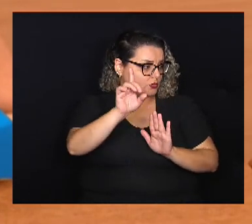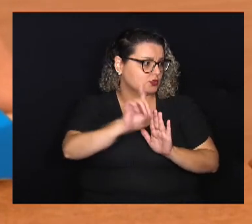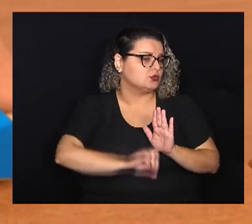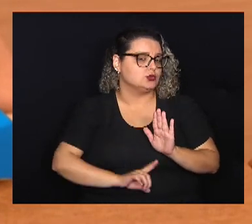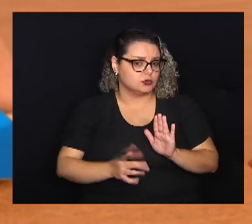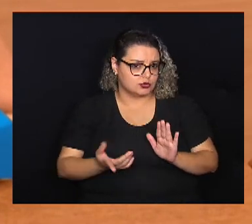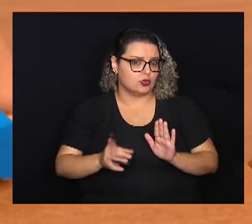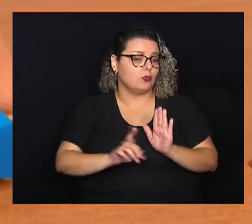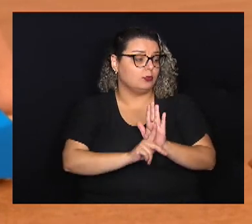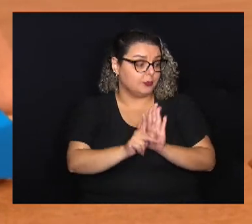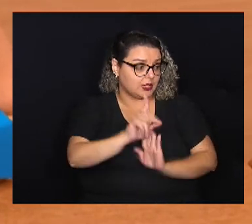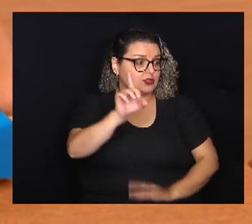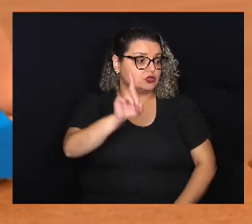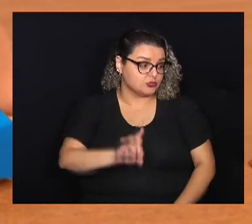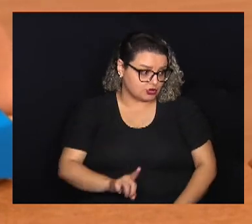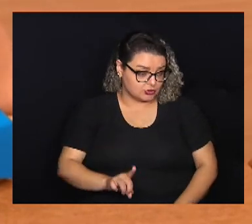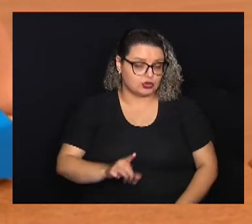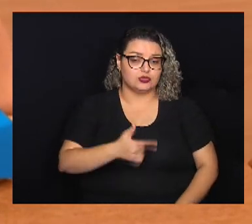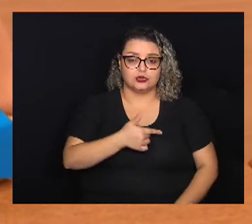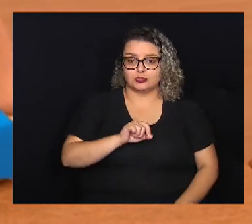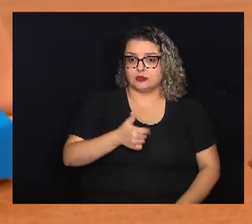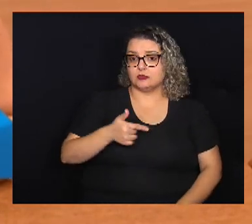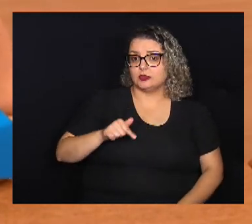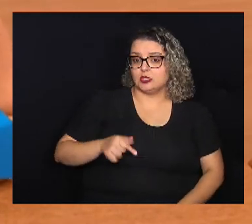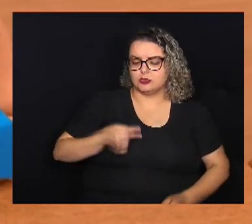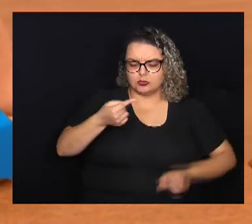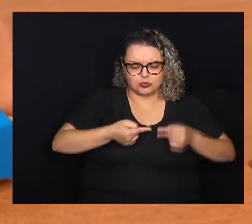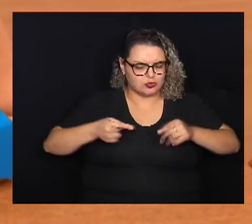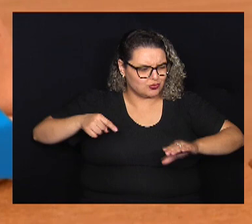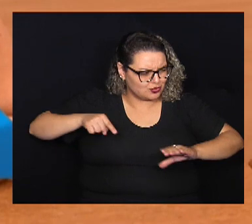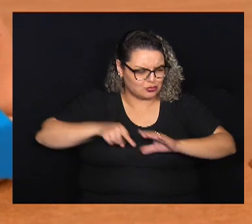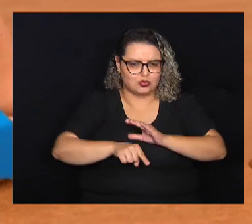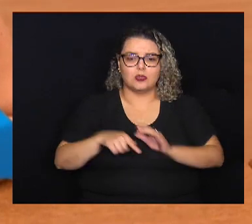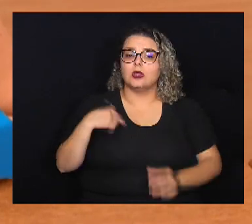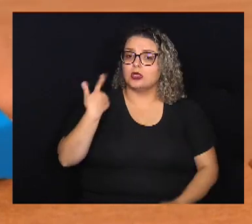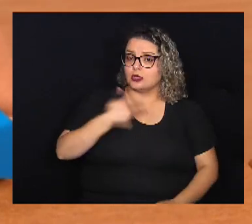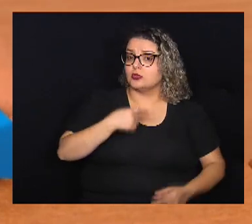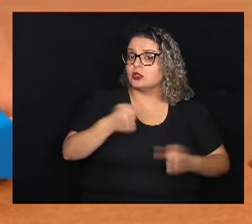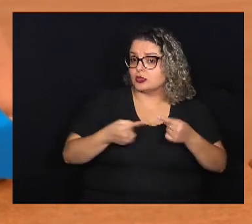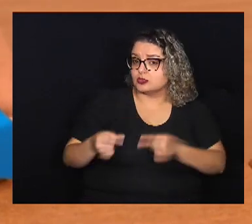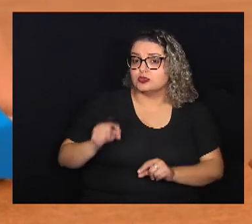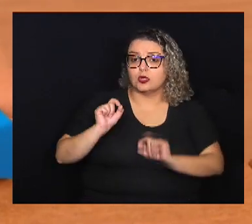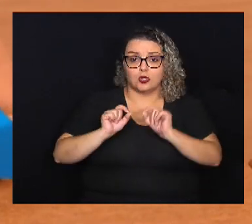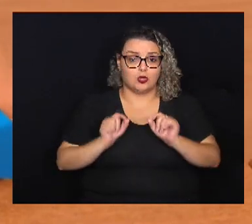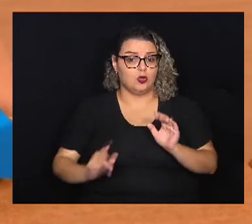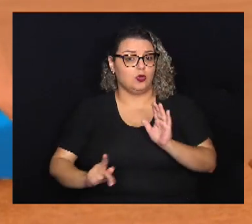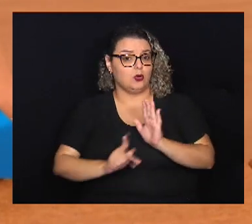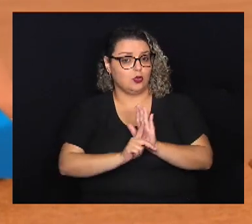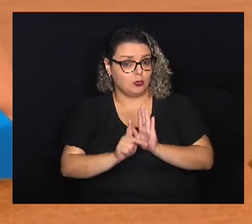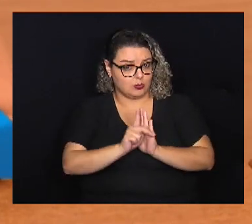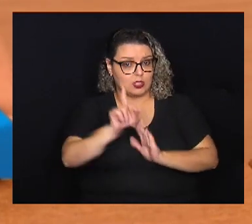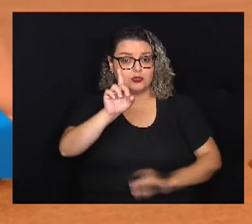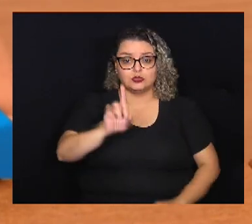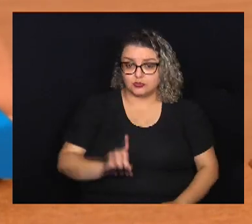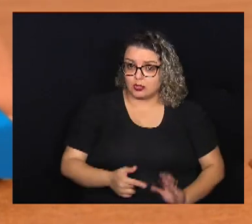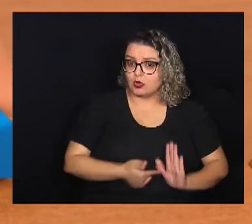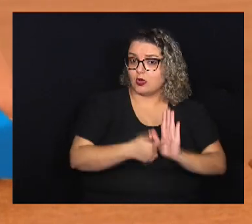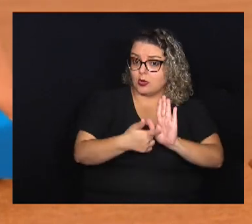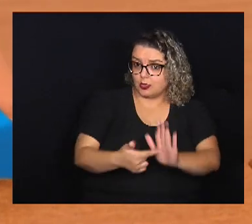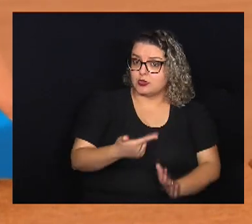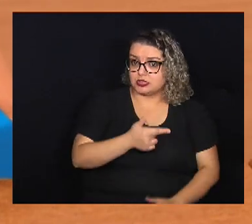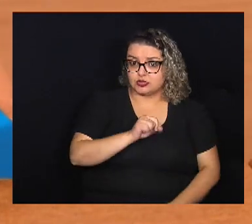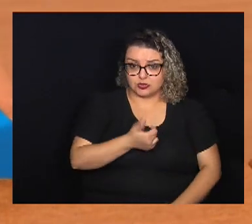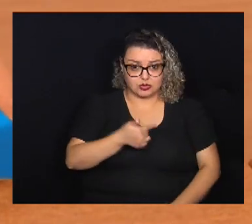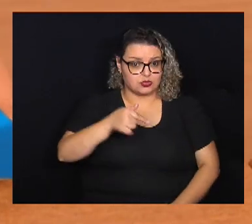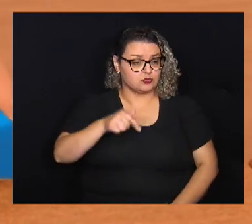nós discutimos intensamente e nós discutimos que o plano diretor que foi apresentado em 2017